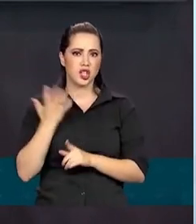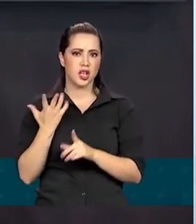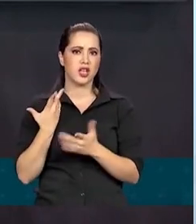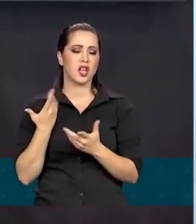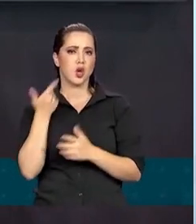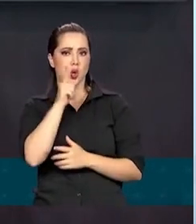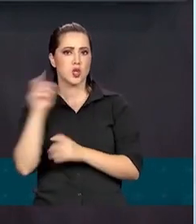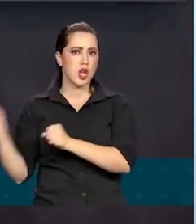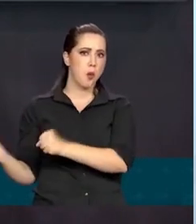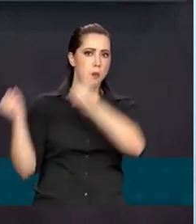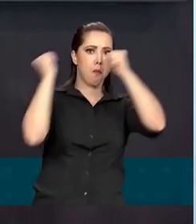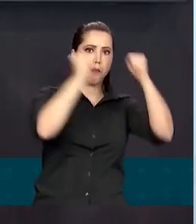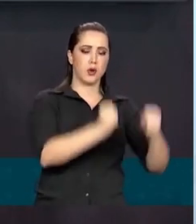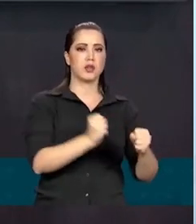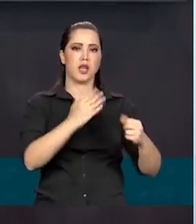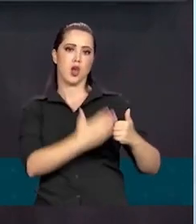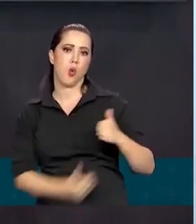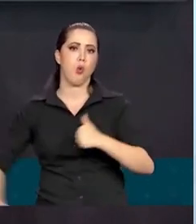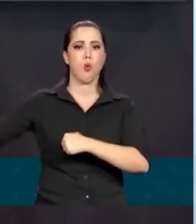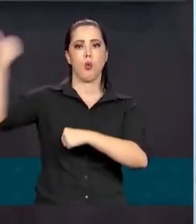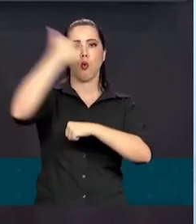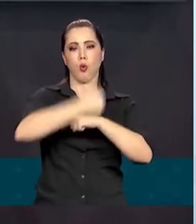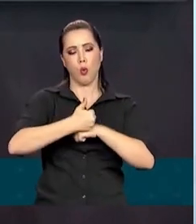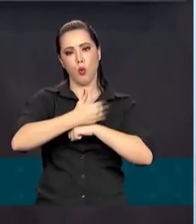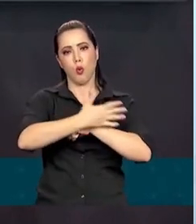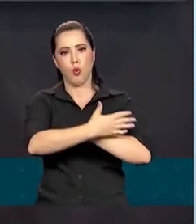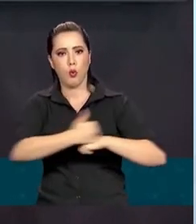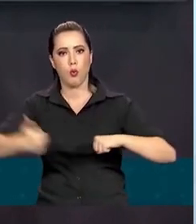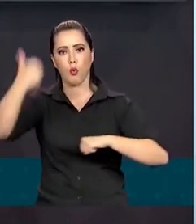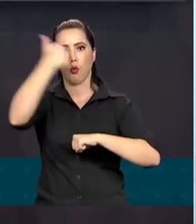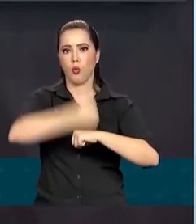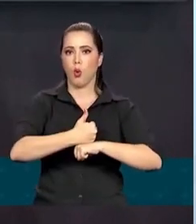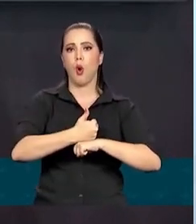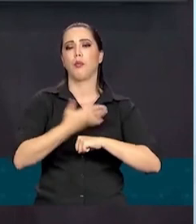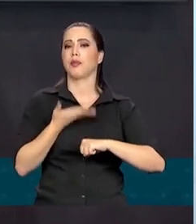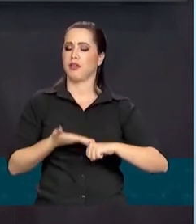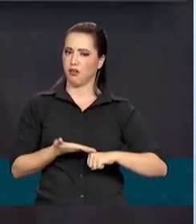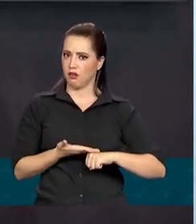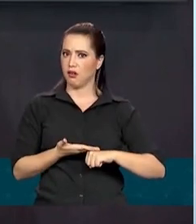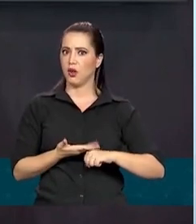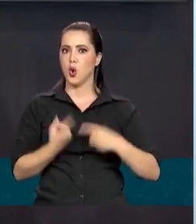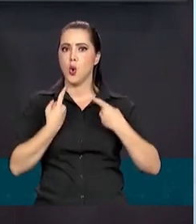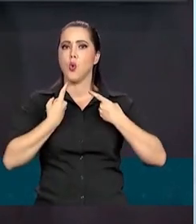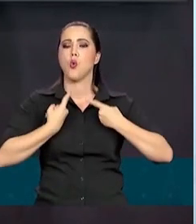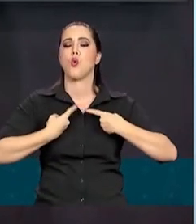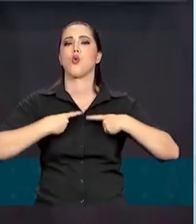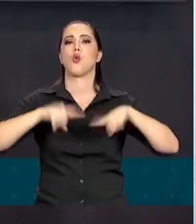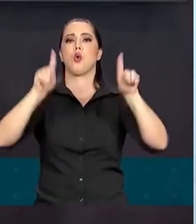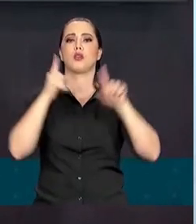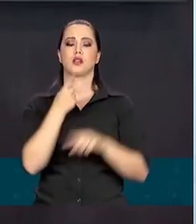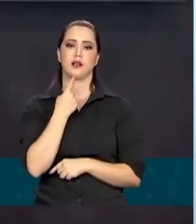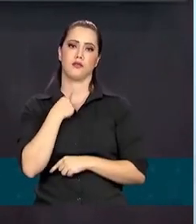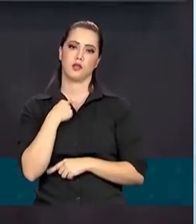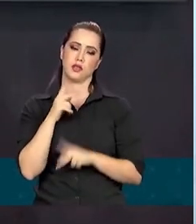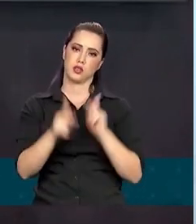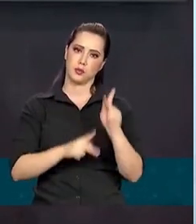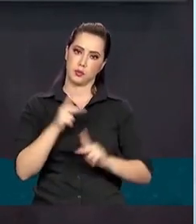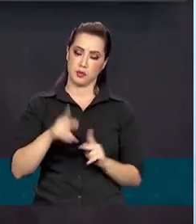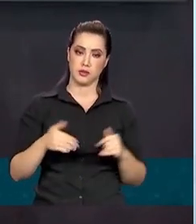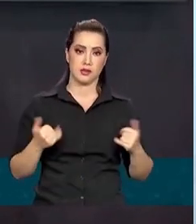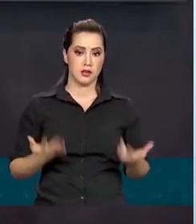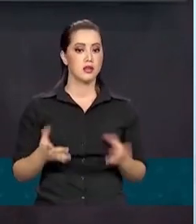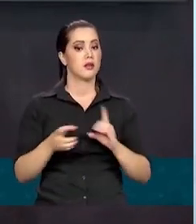poder de forma golpista, para não dizer de outra forma, violando a soberania popular. Então,